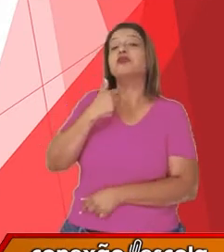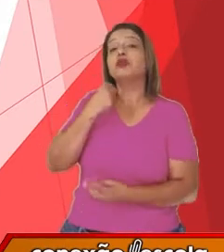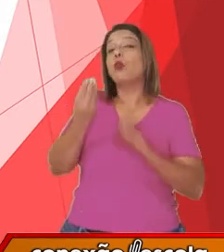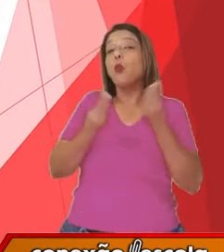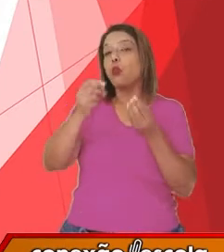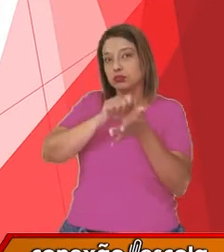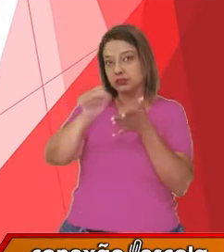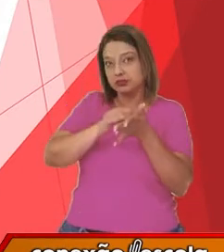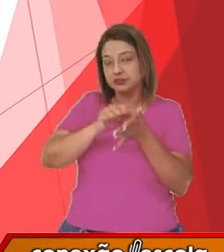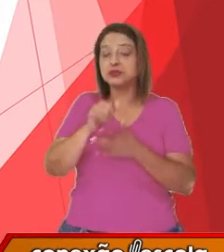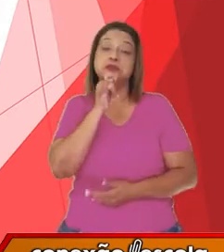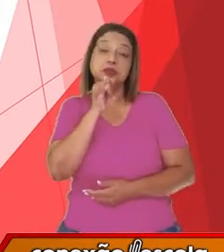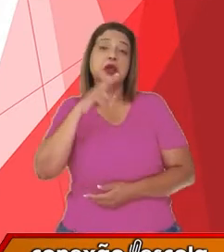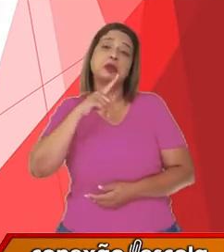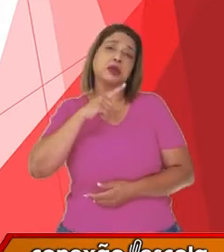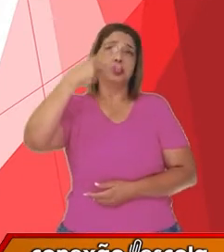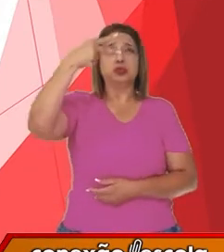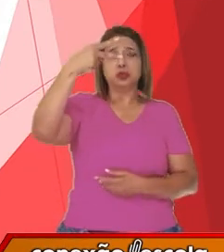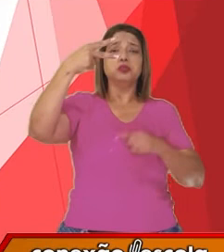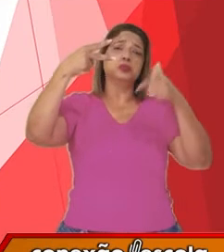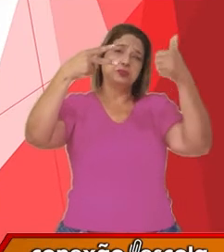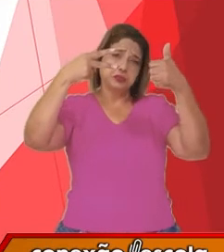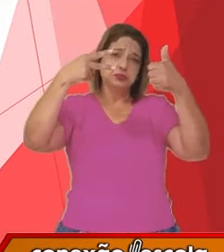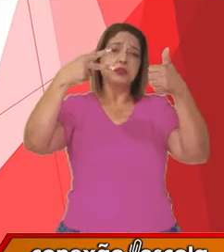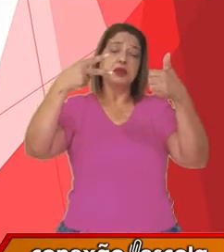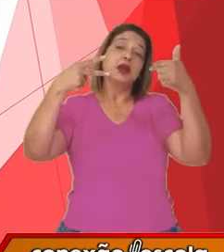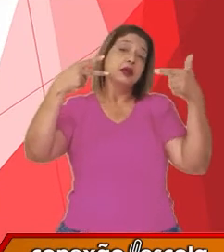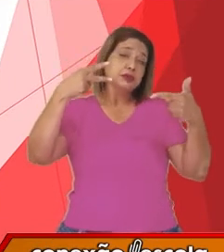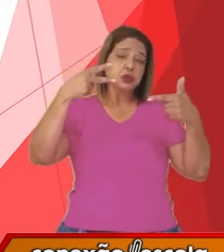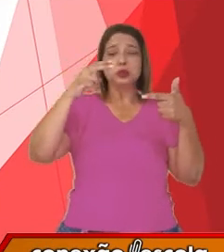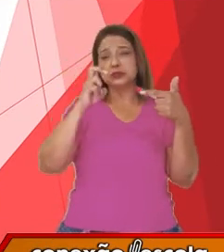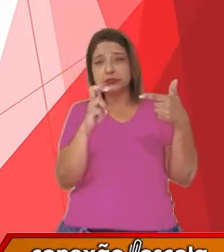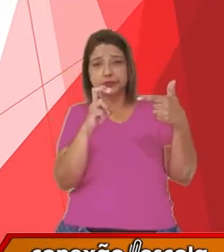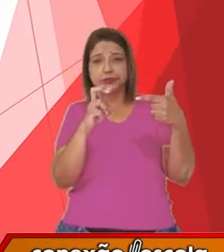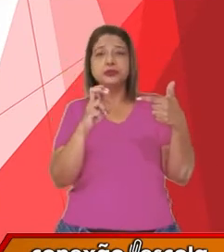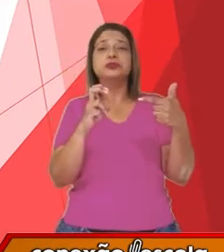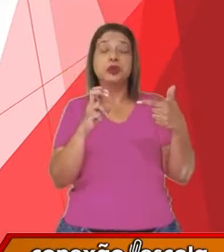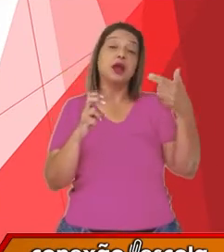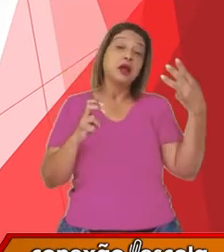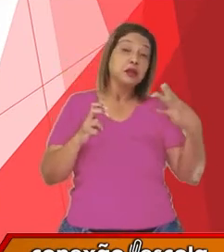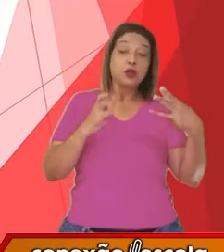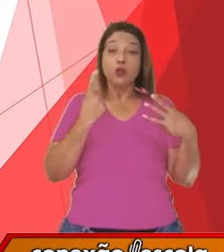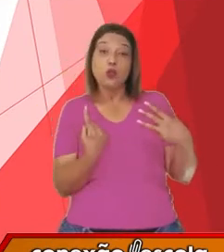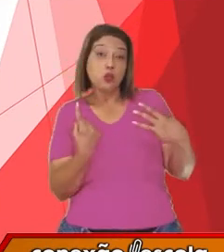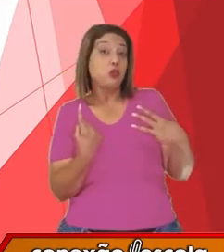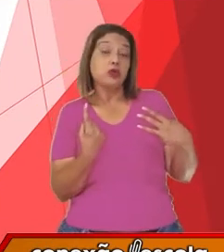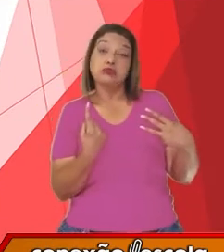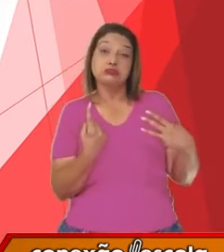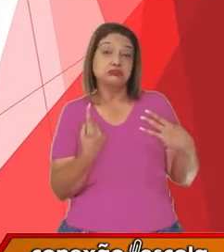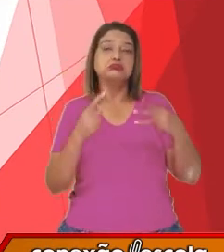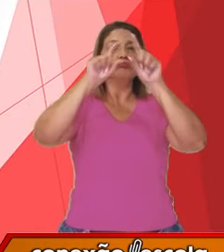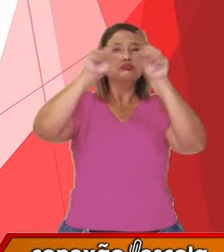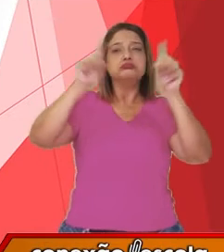primeira estrofe tem 2 linhas, que são 2 versos, a segunda tem 5, a terceira tem 1.